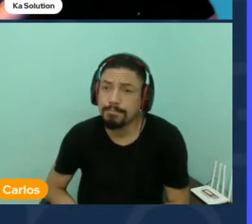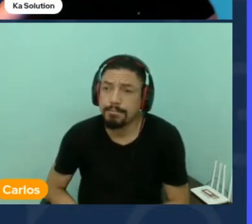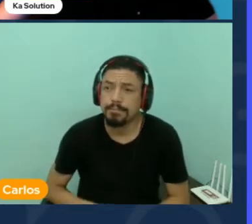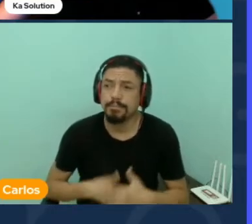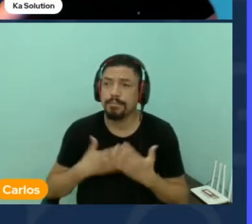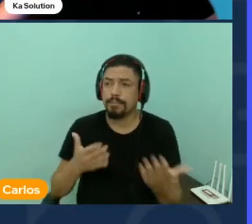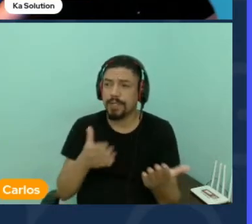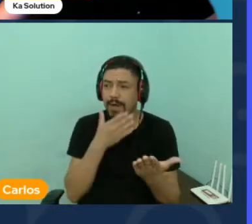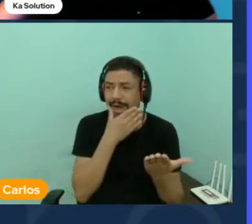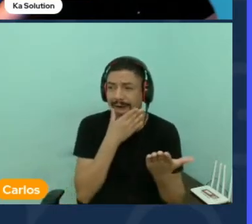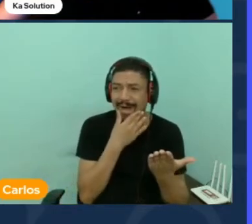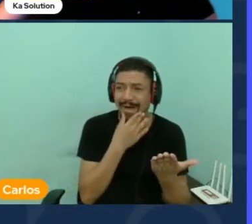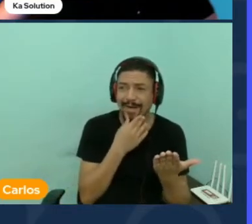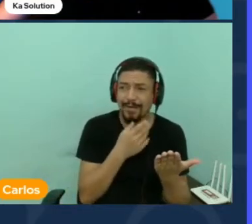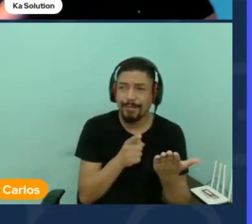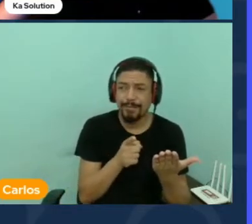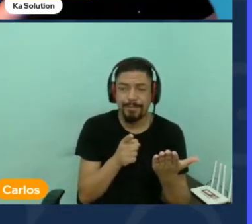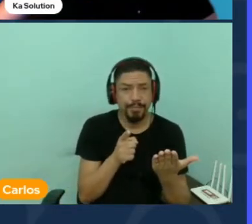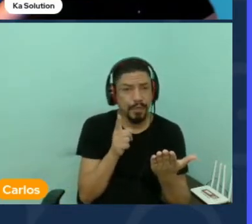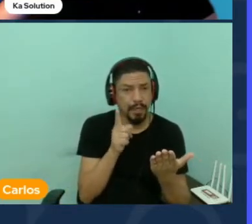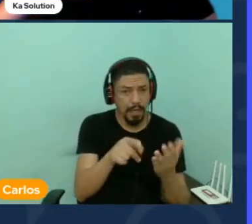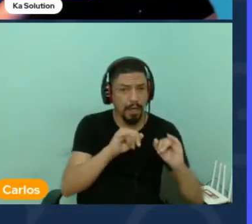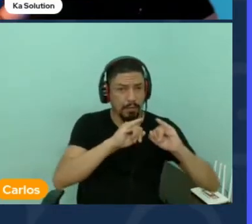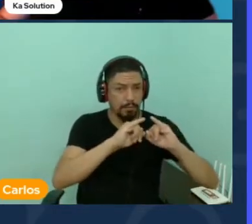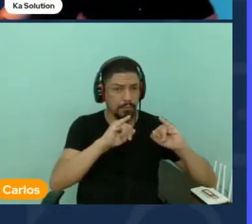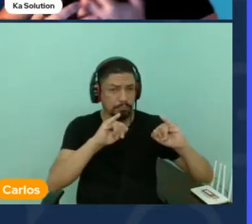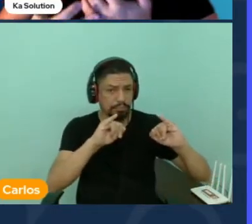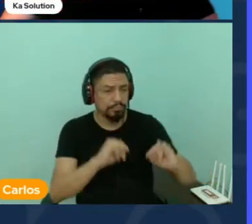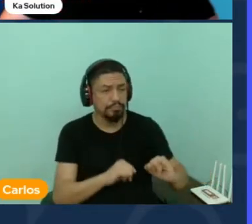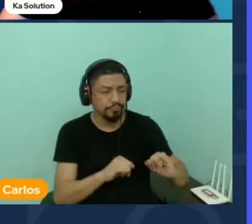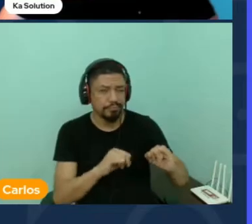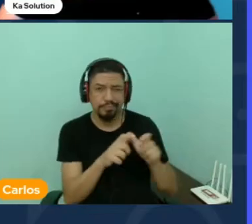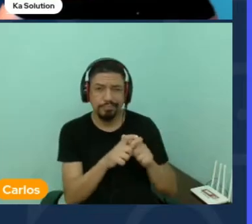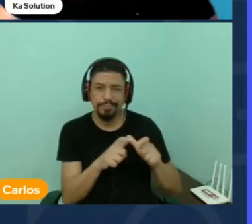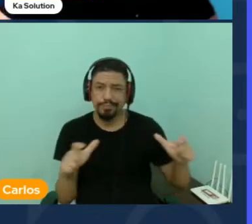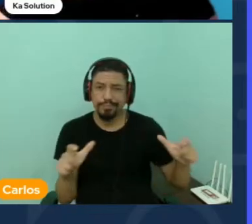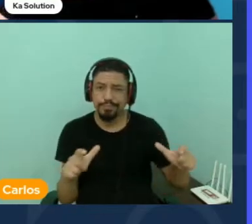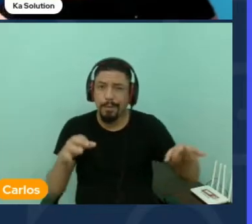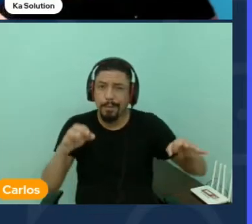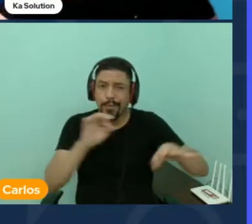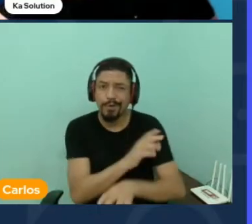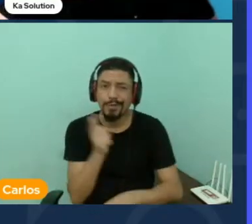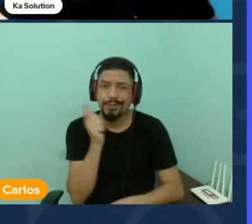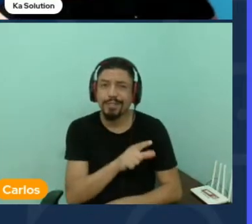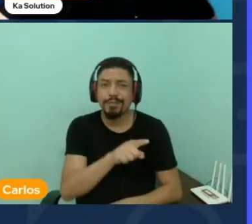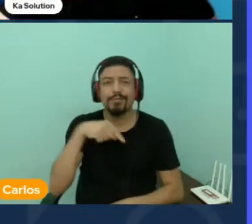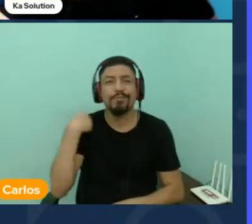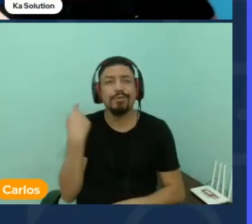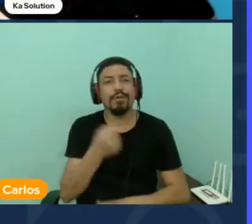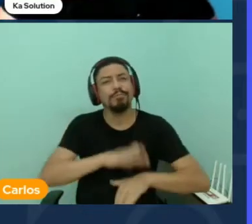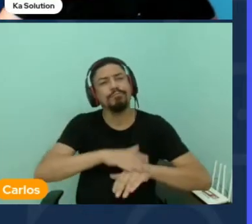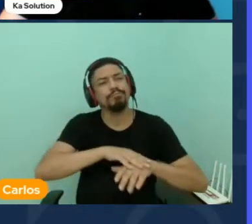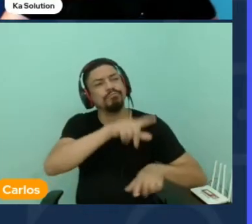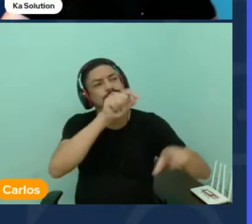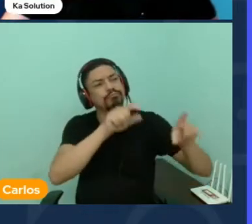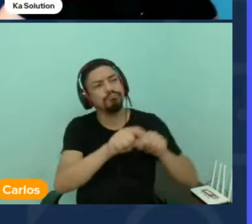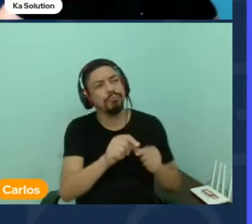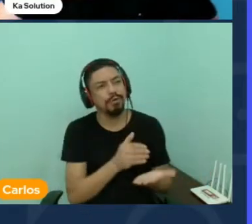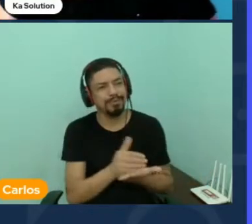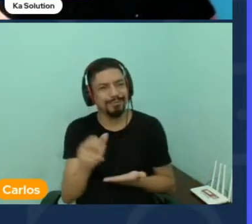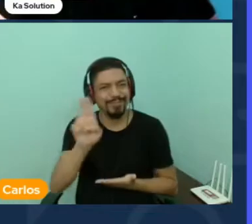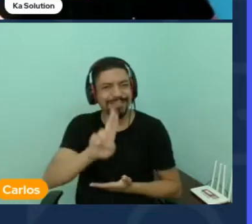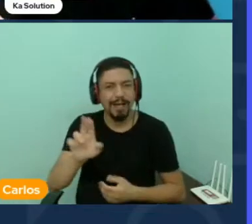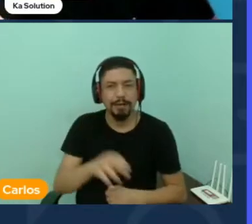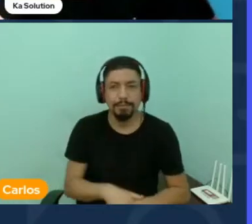aí uma infraestrutura enorme e pronta para a gente utilizar. Além